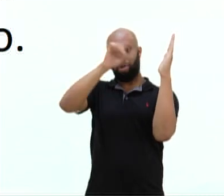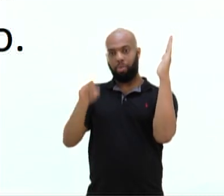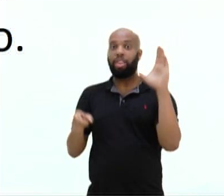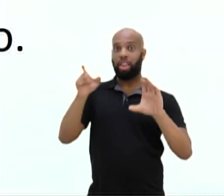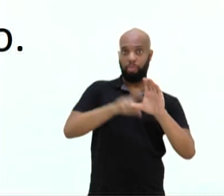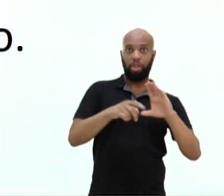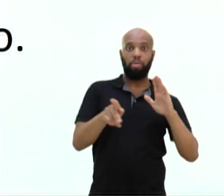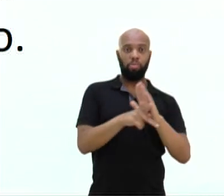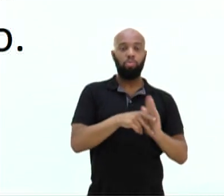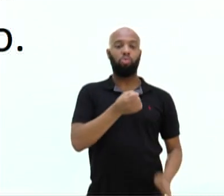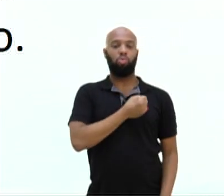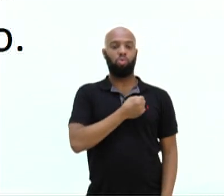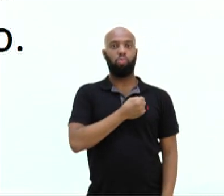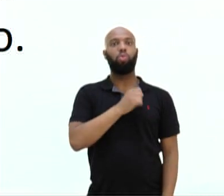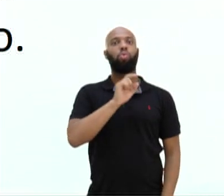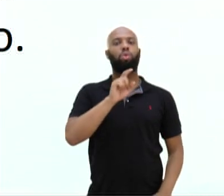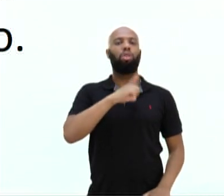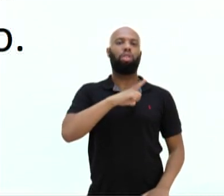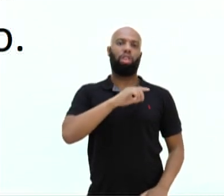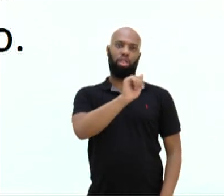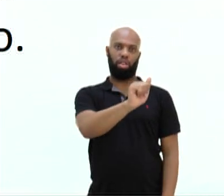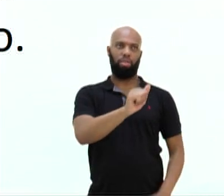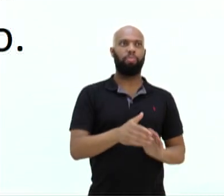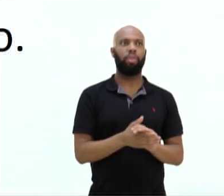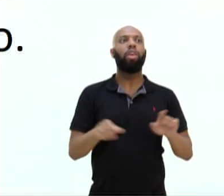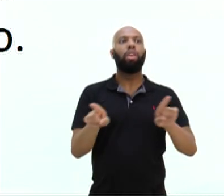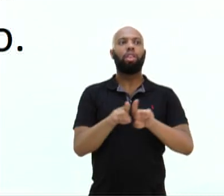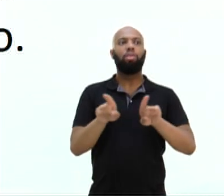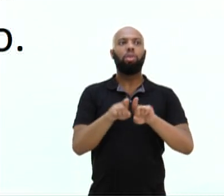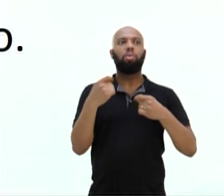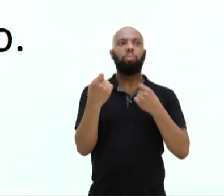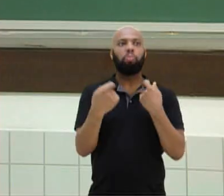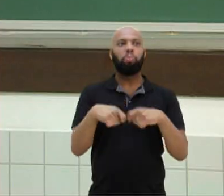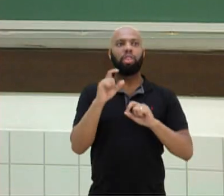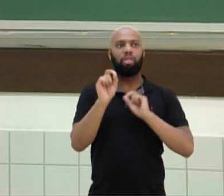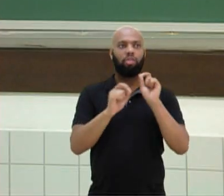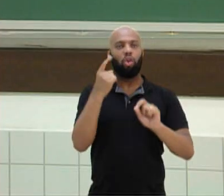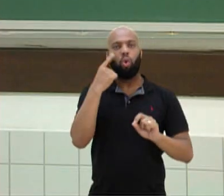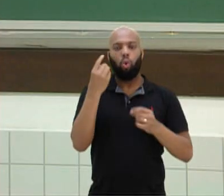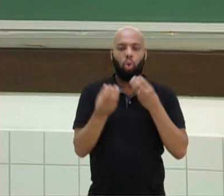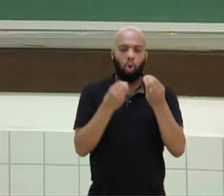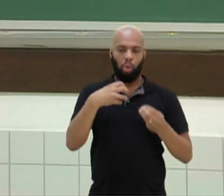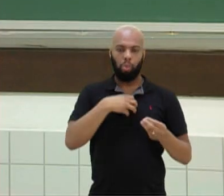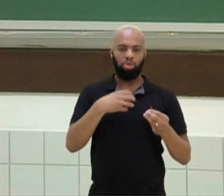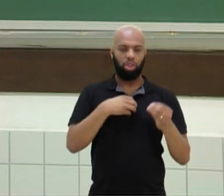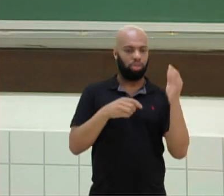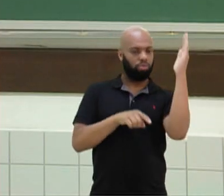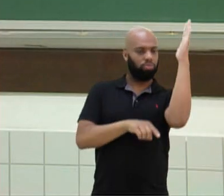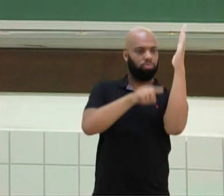independente da função, que vai definir a intersecção com o eixo Y.